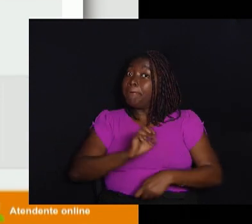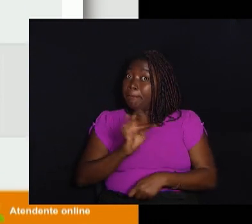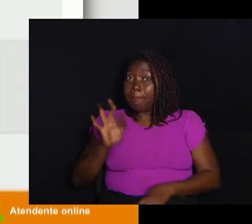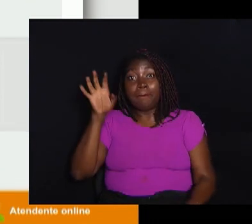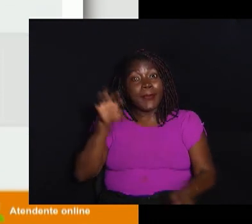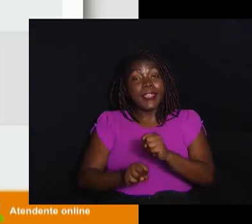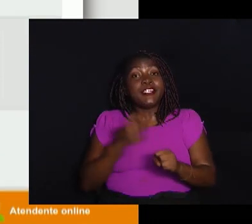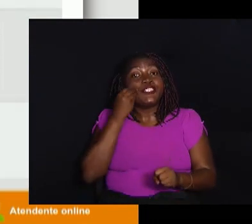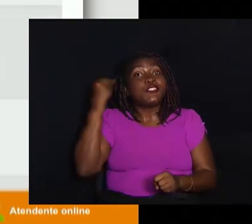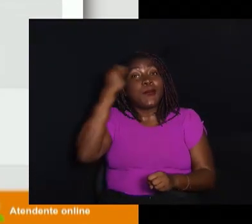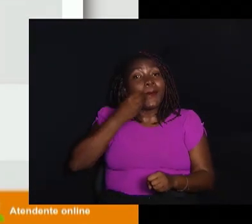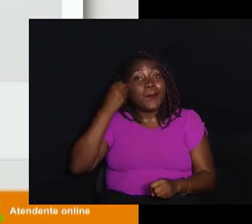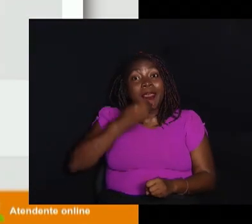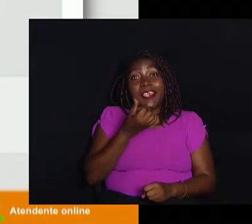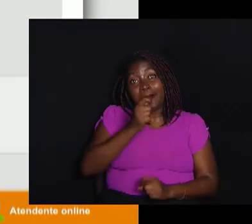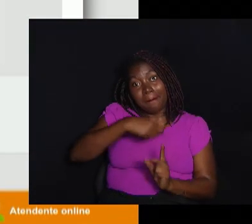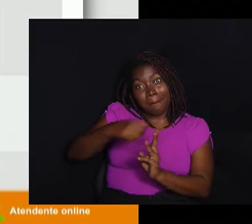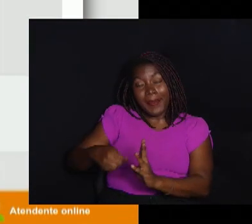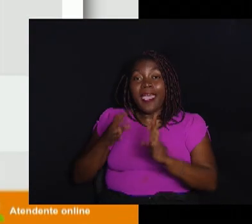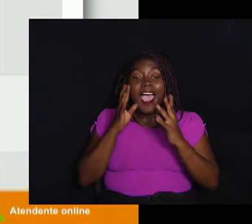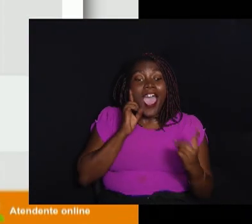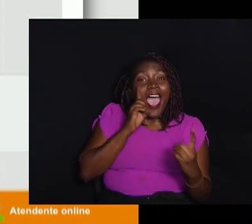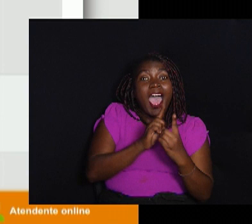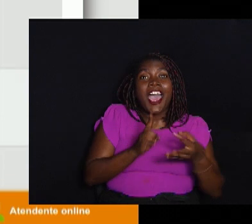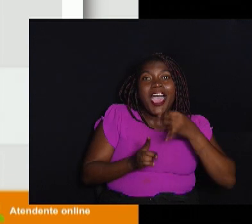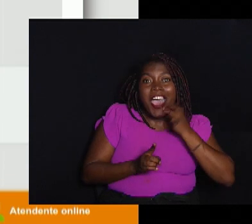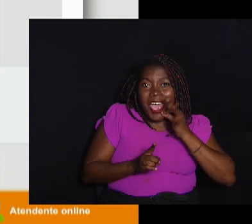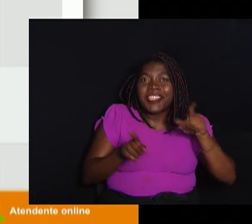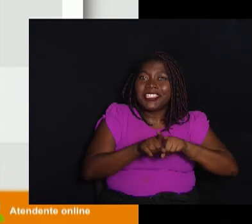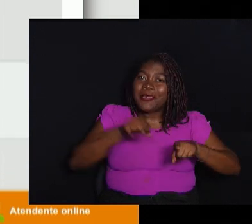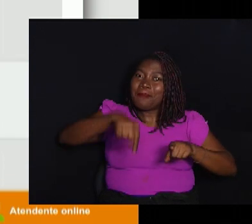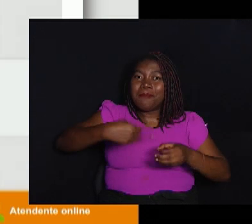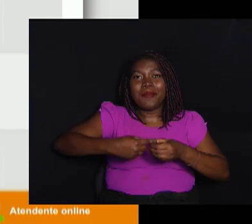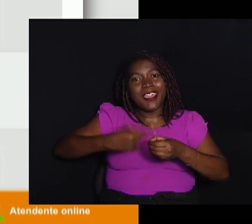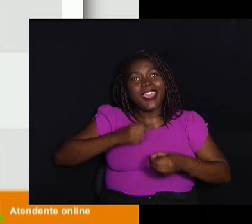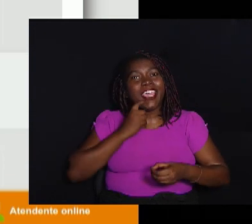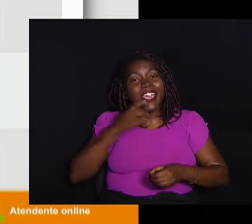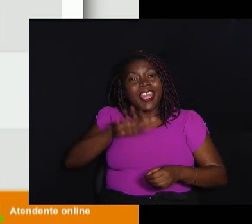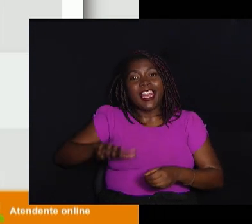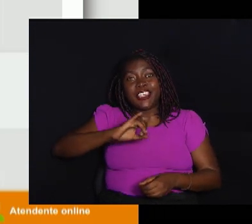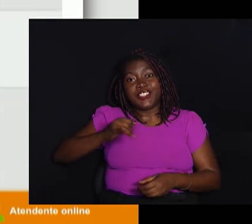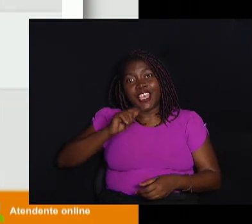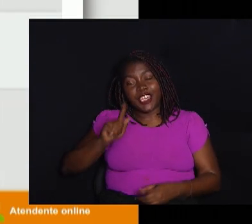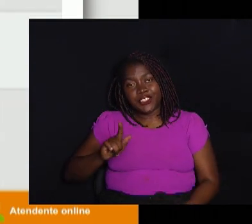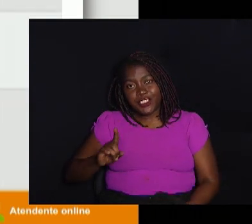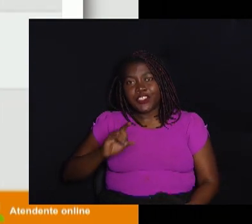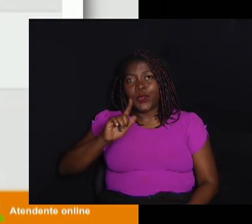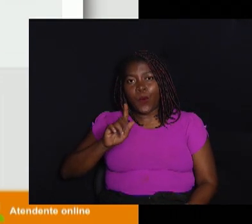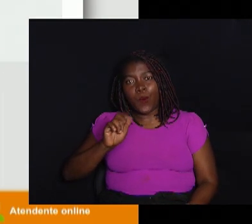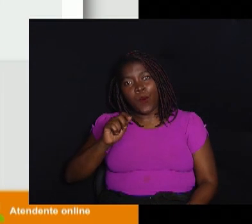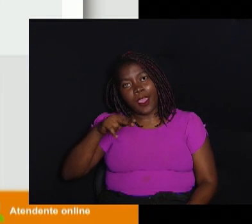6 meses. Atendente de cafeteria, também aqui para a cidade de Campinas, lá no Jardim Guanabara. Atendente